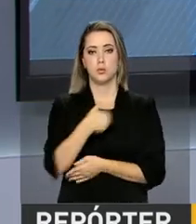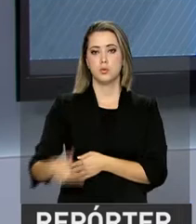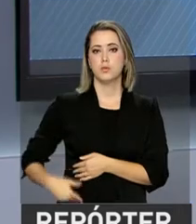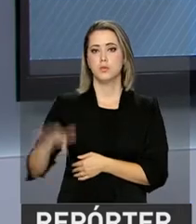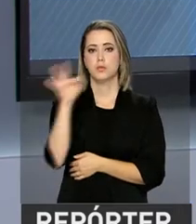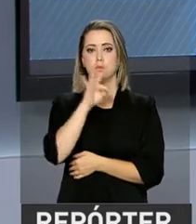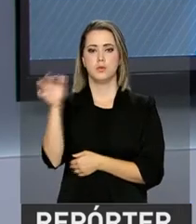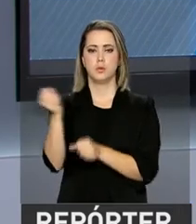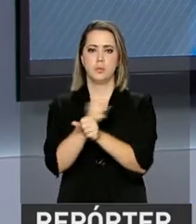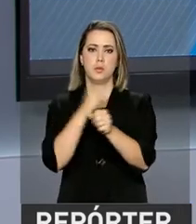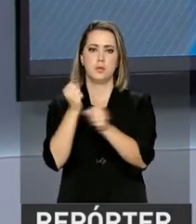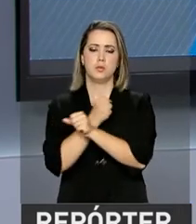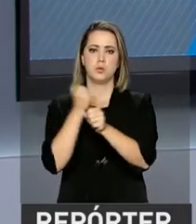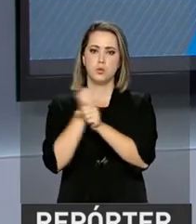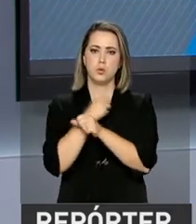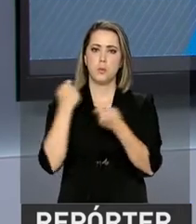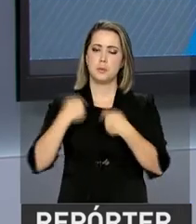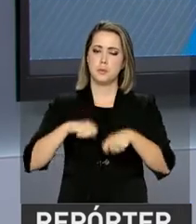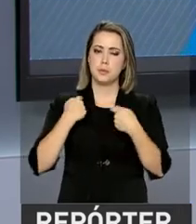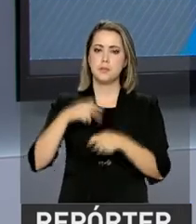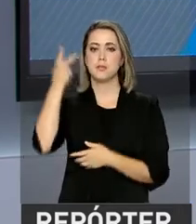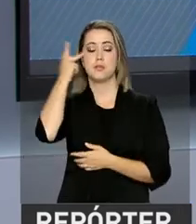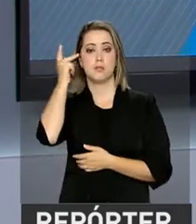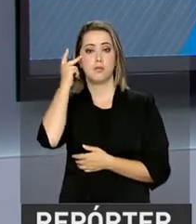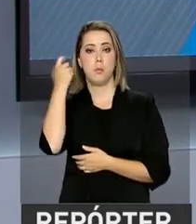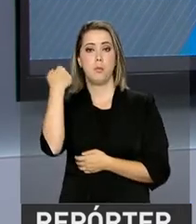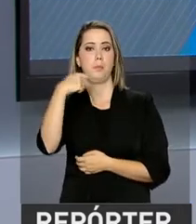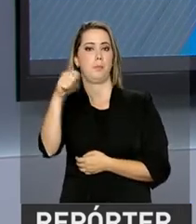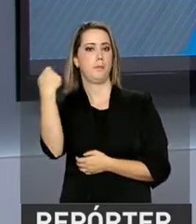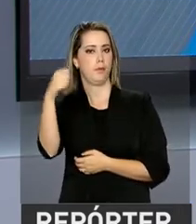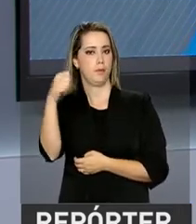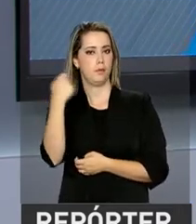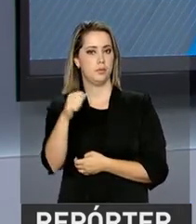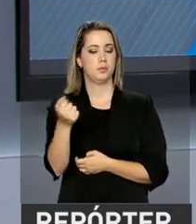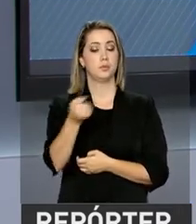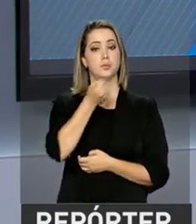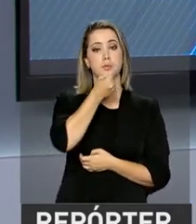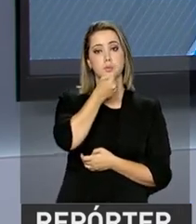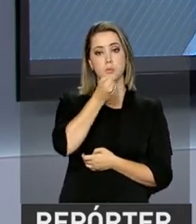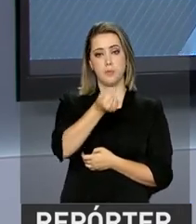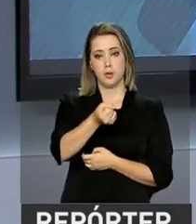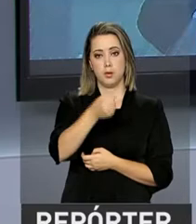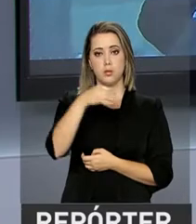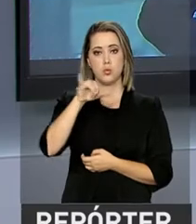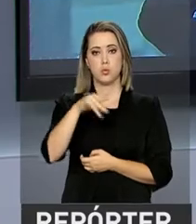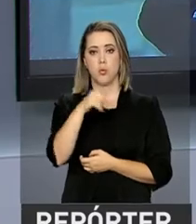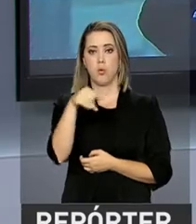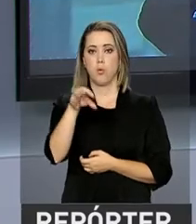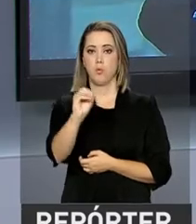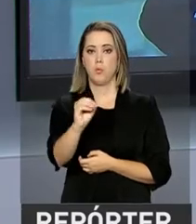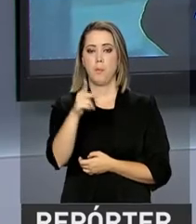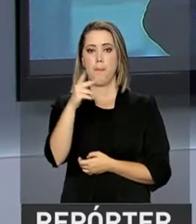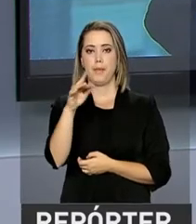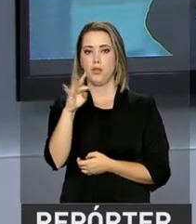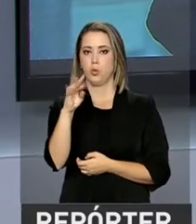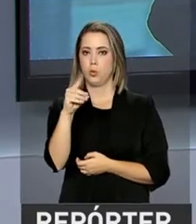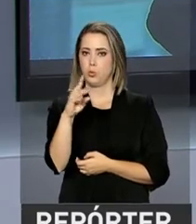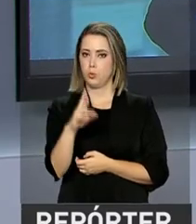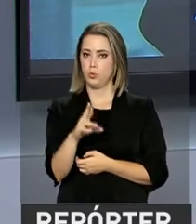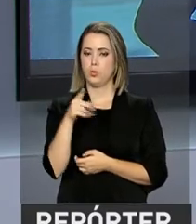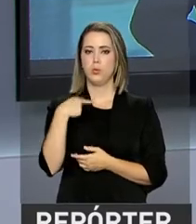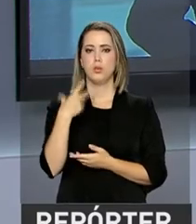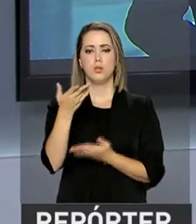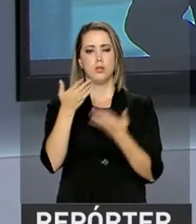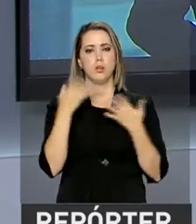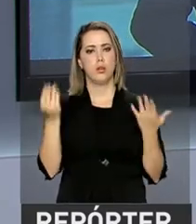federal para obras emergenciais em São Paulo e Rio Grande do Sul. O repórter João Pedro Neto tem ao